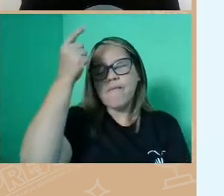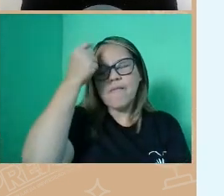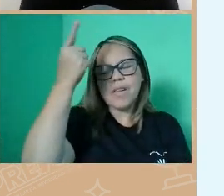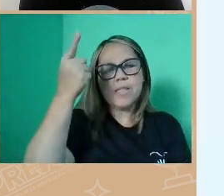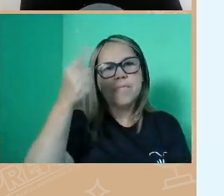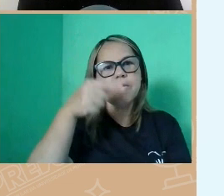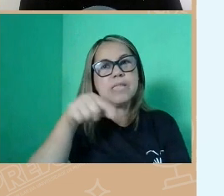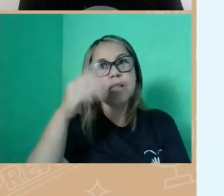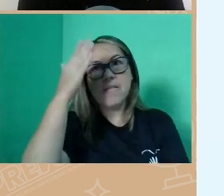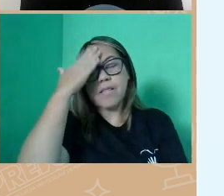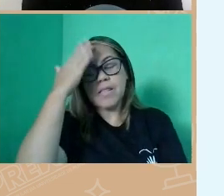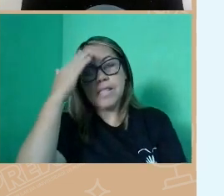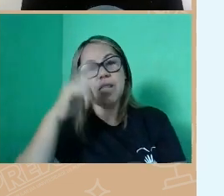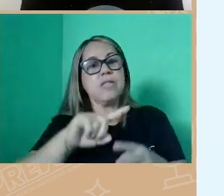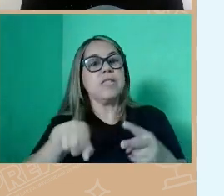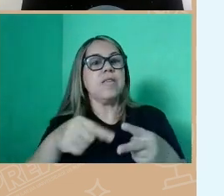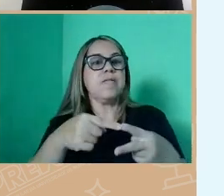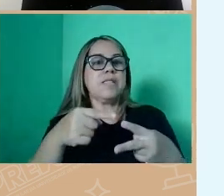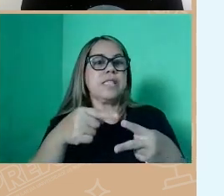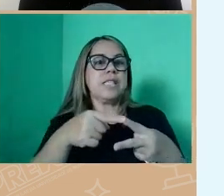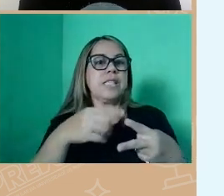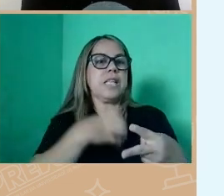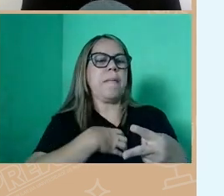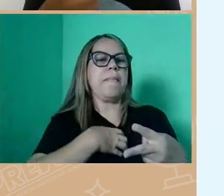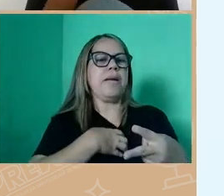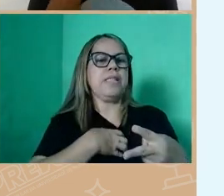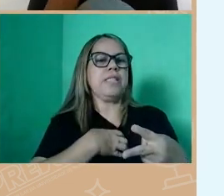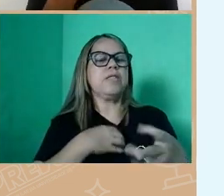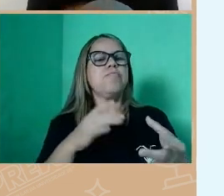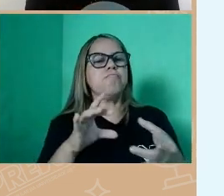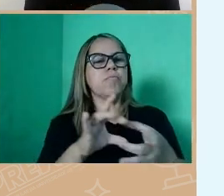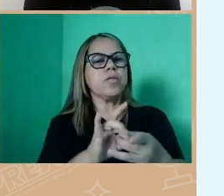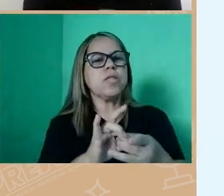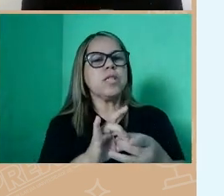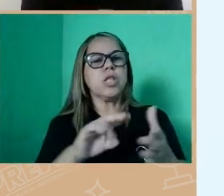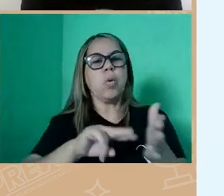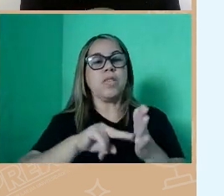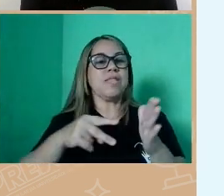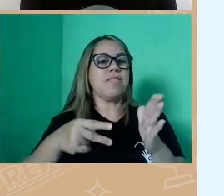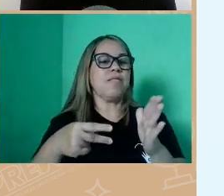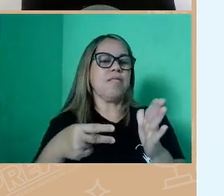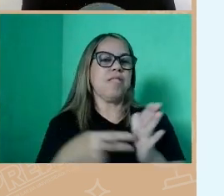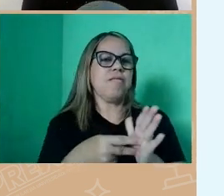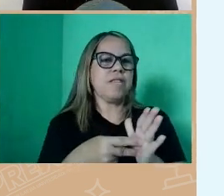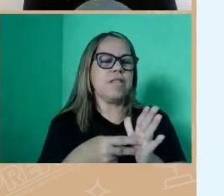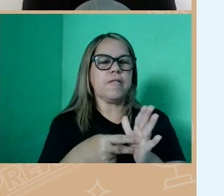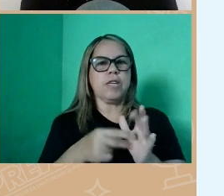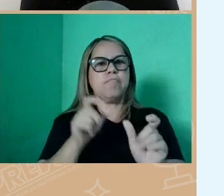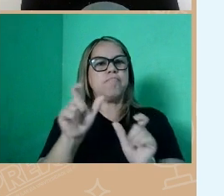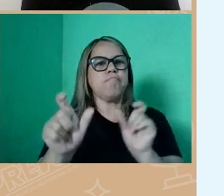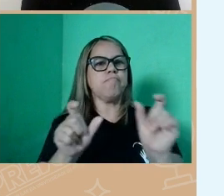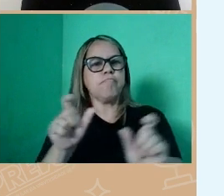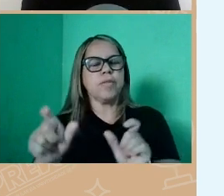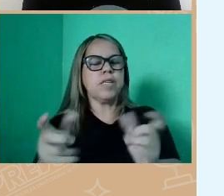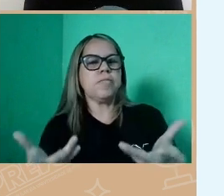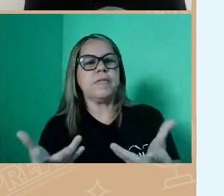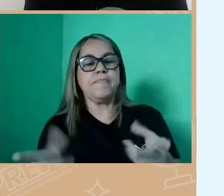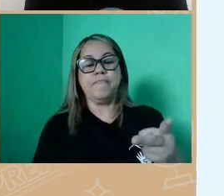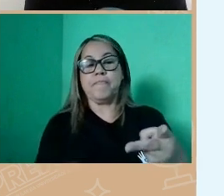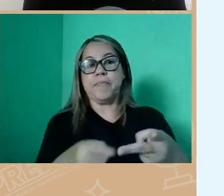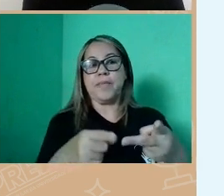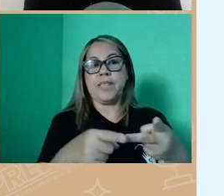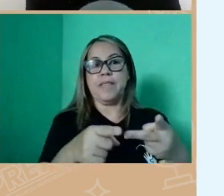paralelismo semântico está ligado a esse significado das palavras. O paralelismo